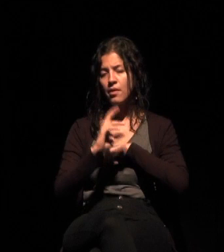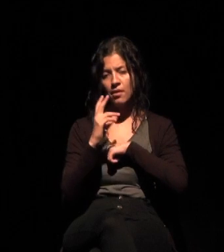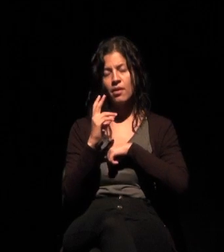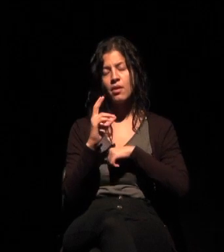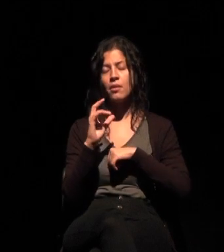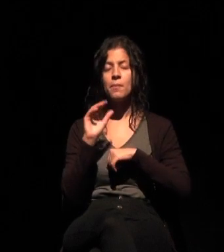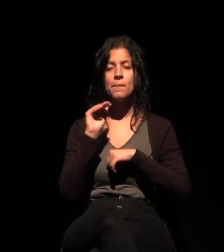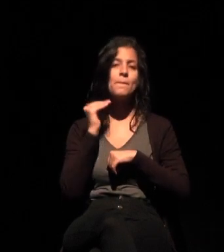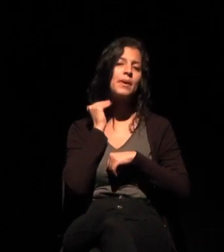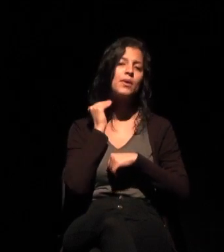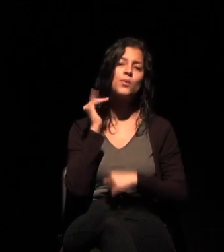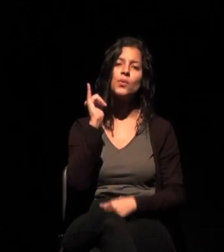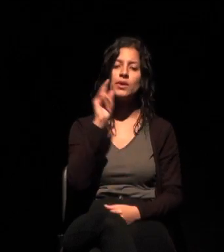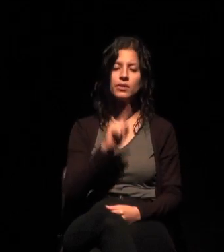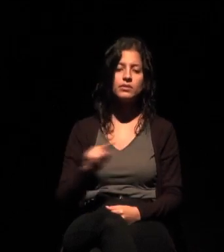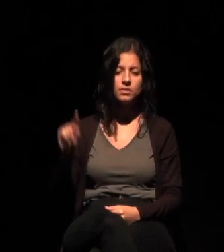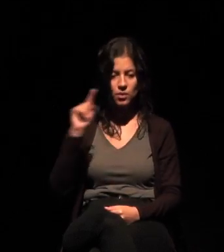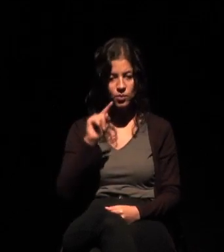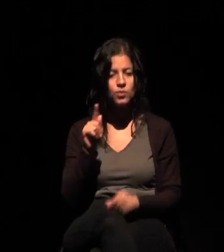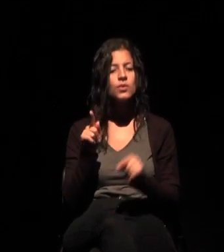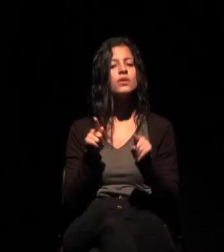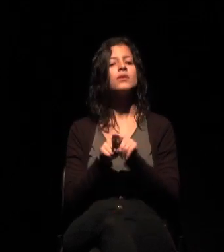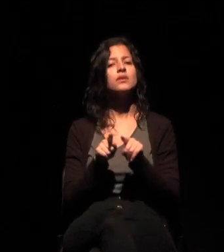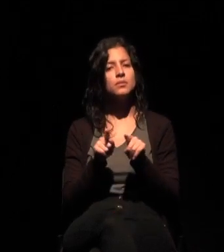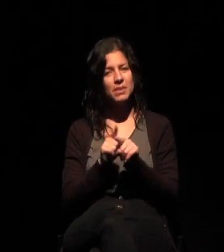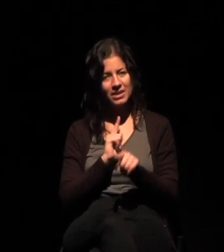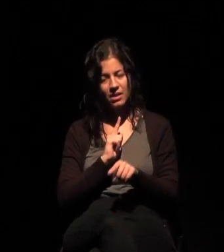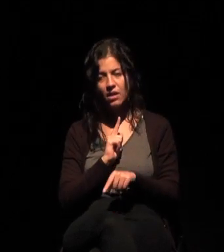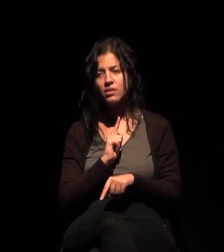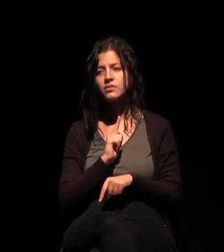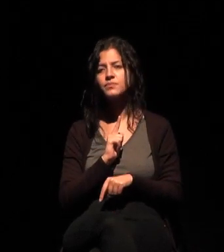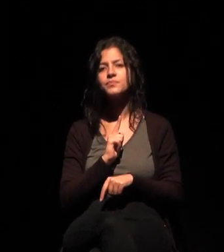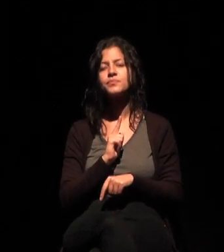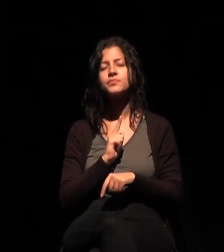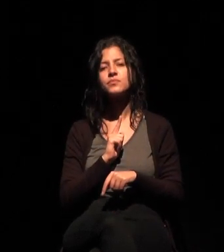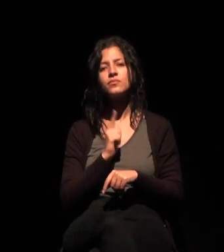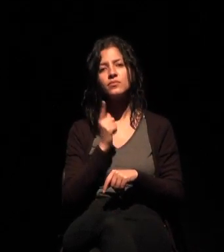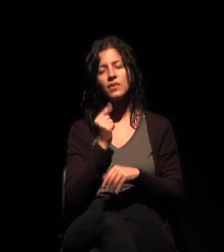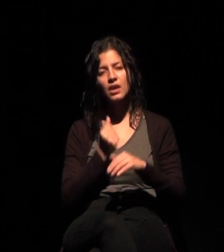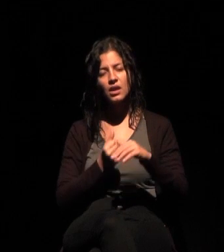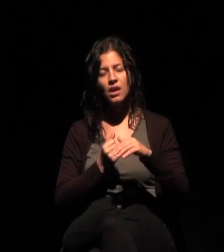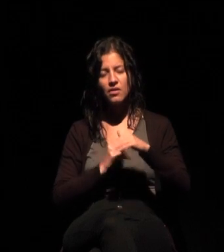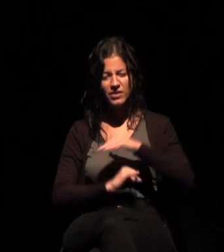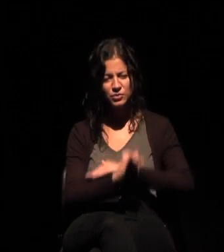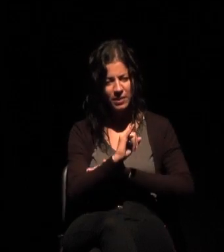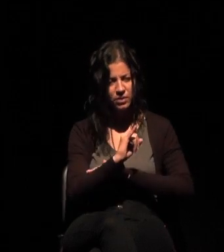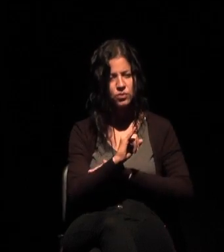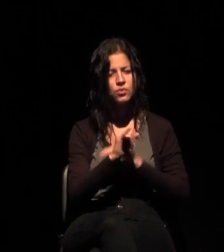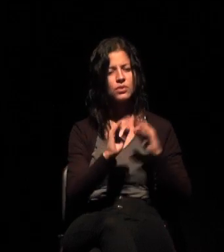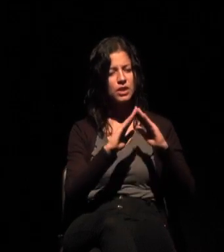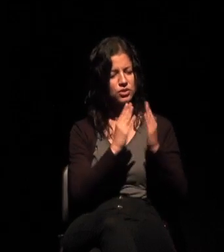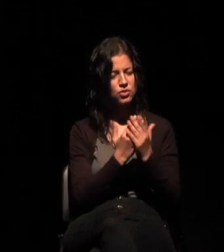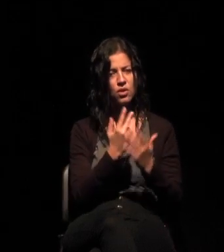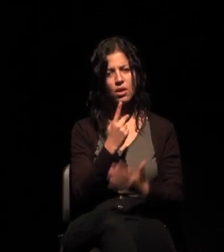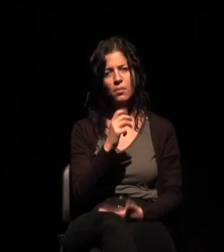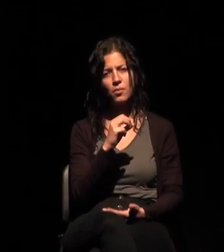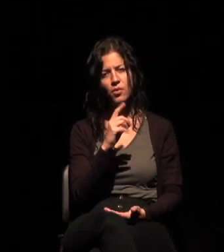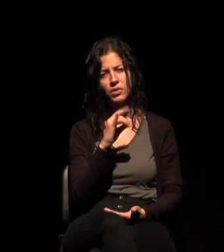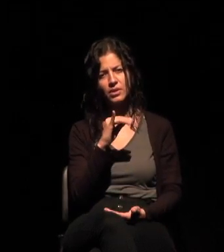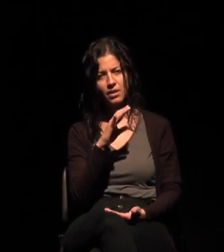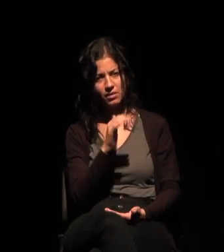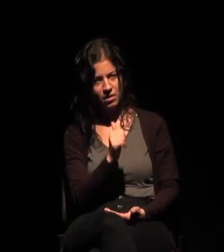itaú além disso o itaú tem feito um investimento lá na escola politécnica muito grande é tem dois laboratórios